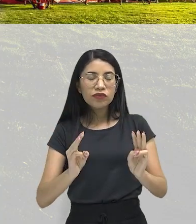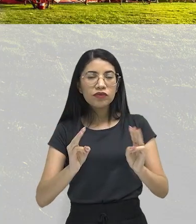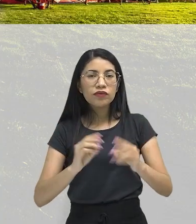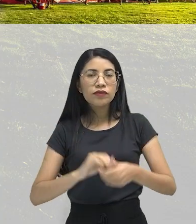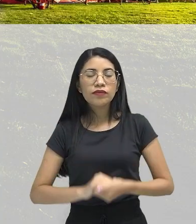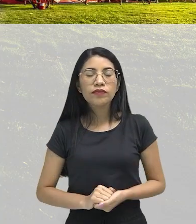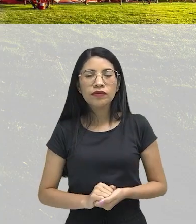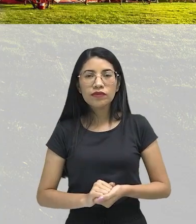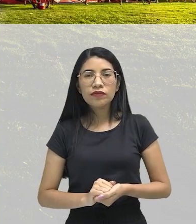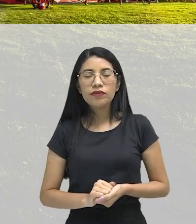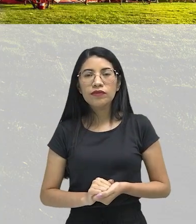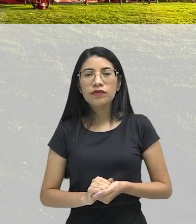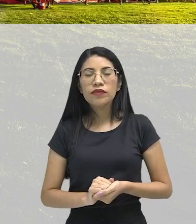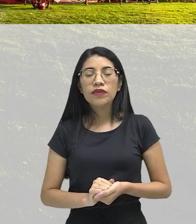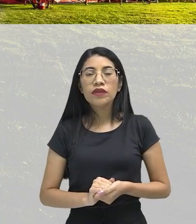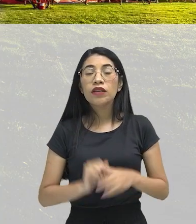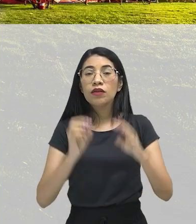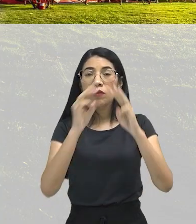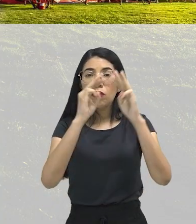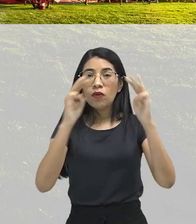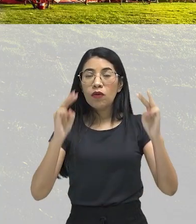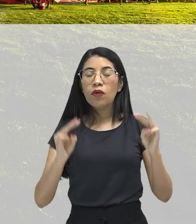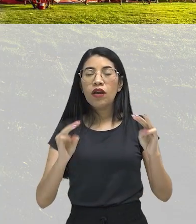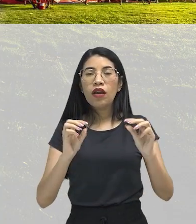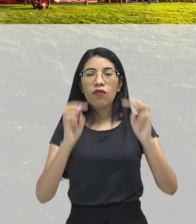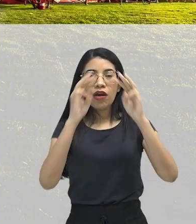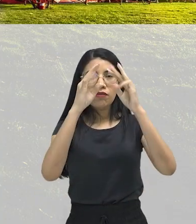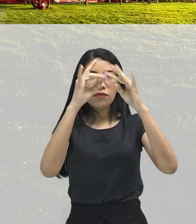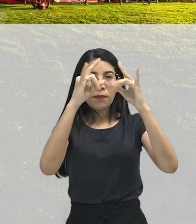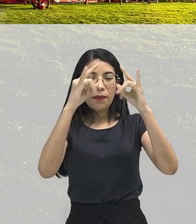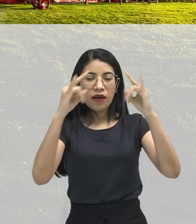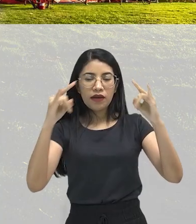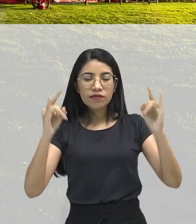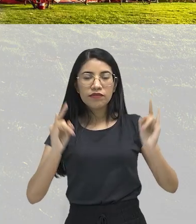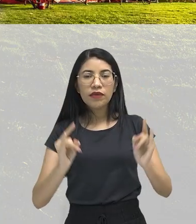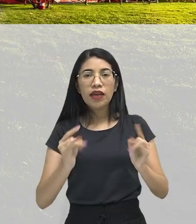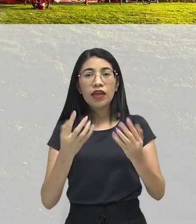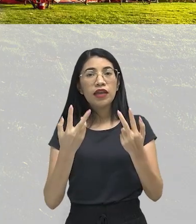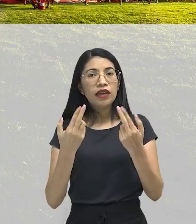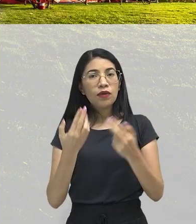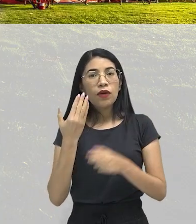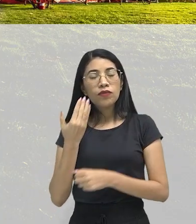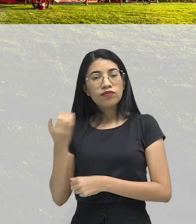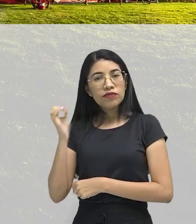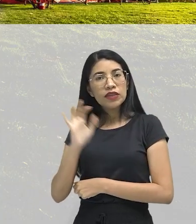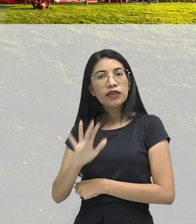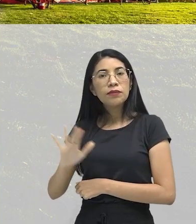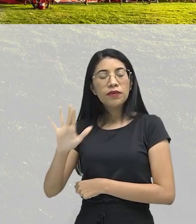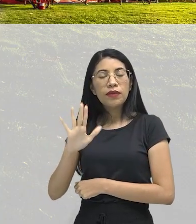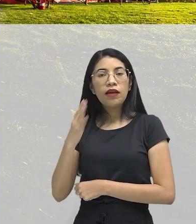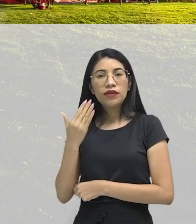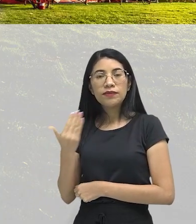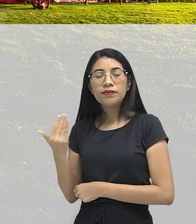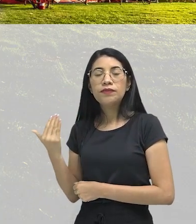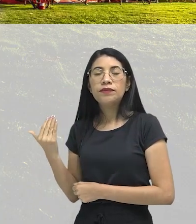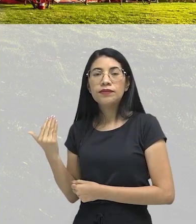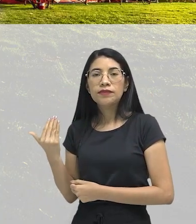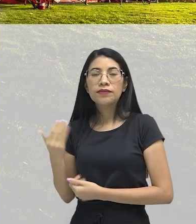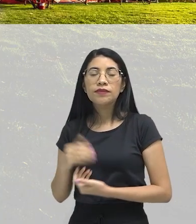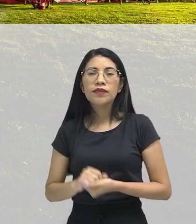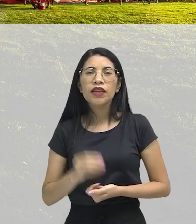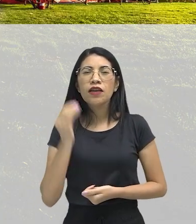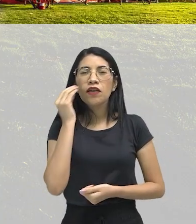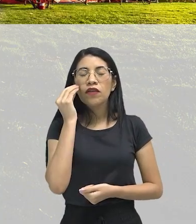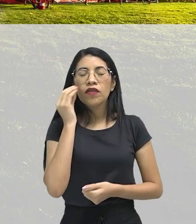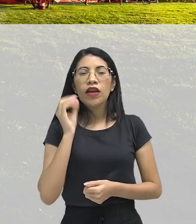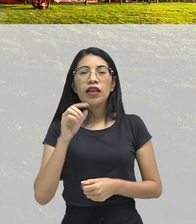circo, tá? Então, ó, o circo é uma grande tenda ou lona, como vocês estão vendo aqui nessa imagem. Observe,